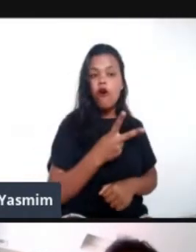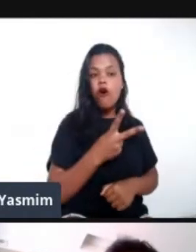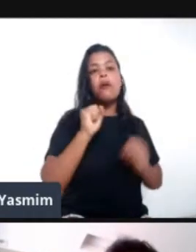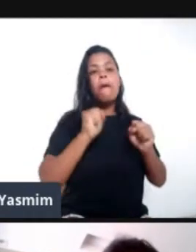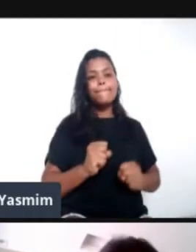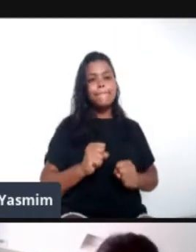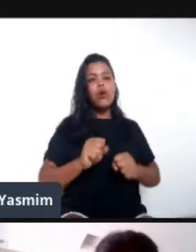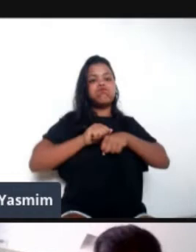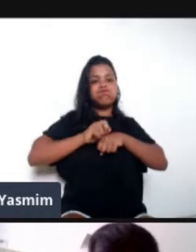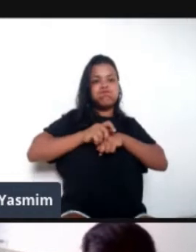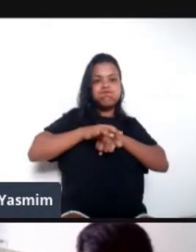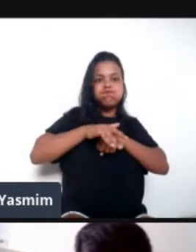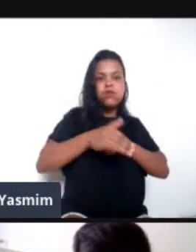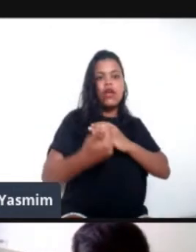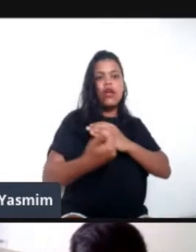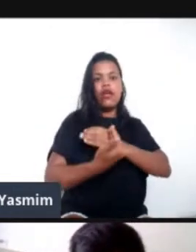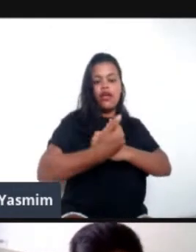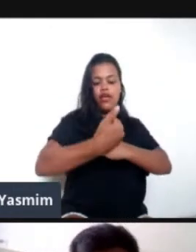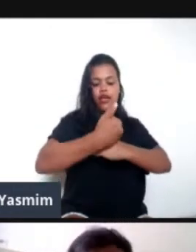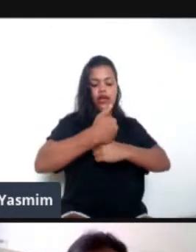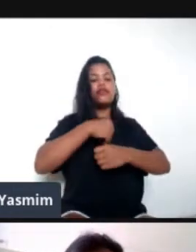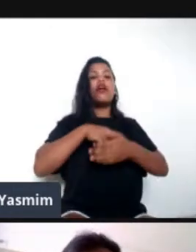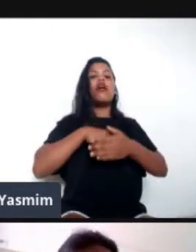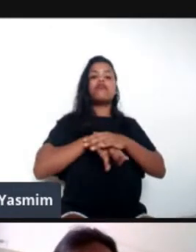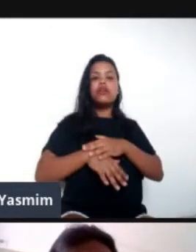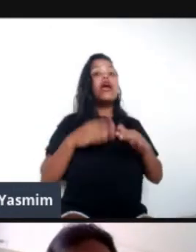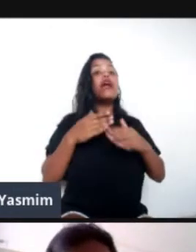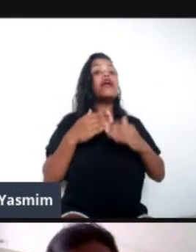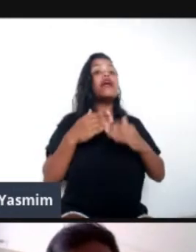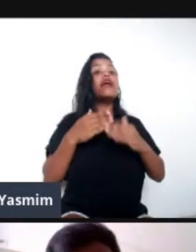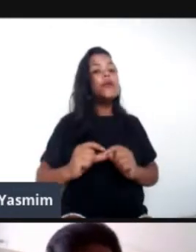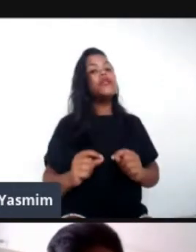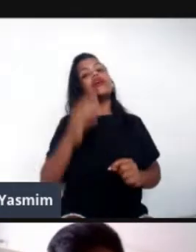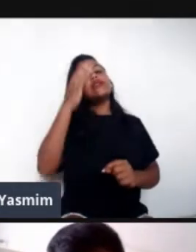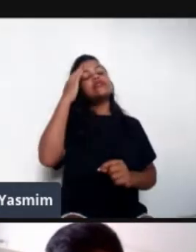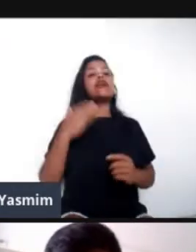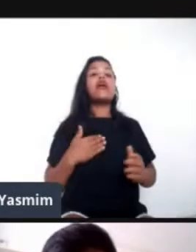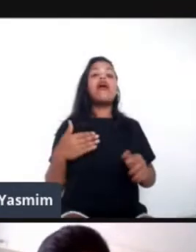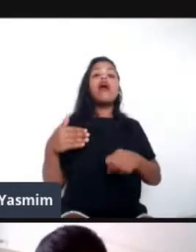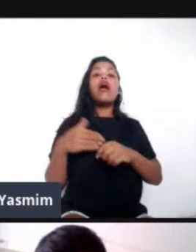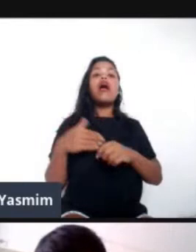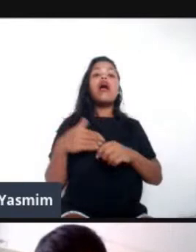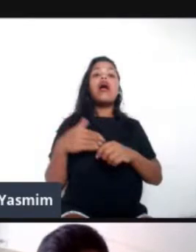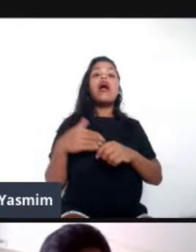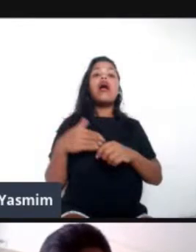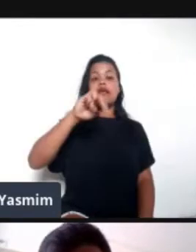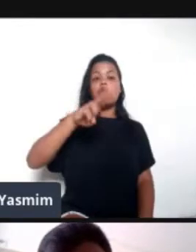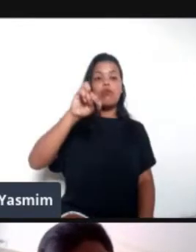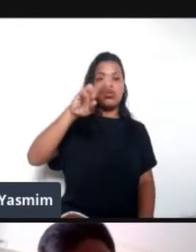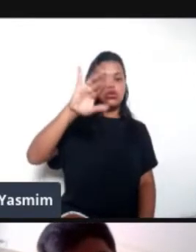vai entrar o papel da imunidade adaptativa, onde algumas dessas células semi-específicas, elas